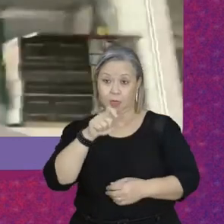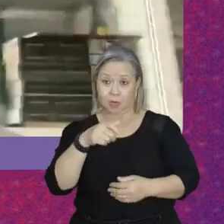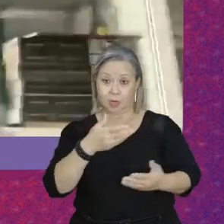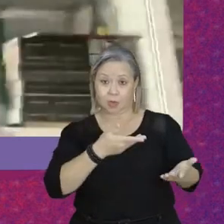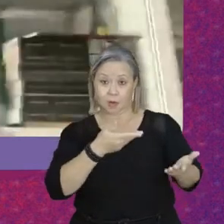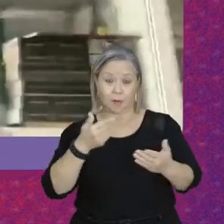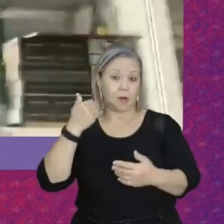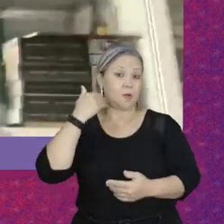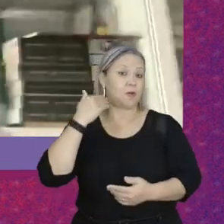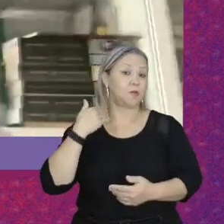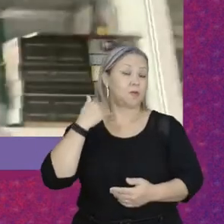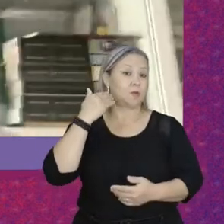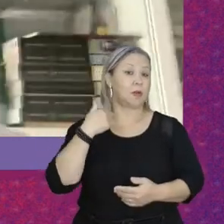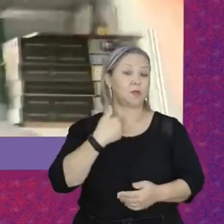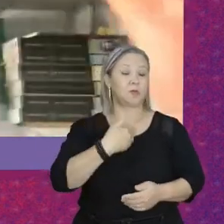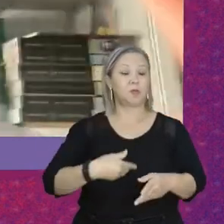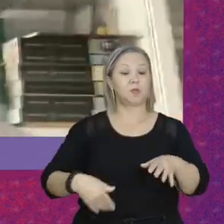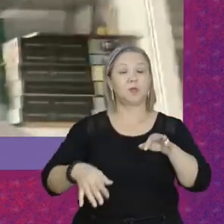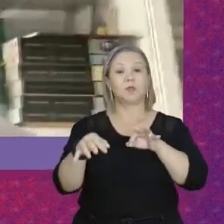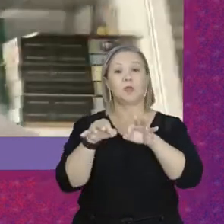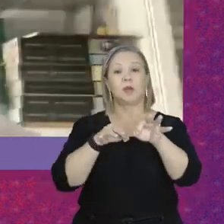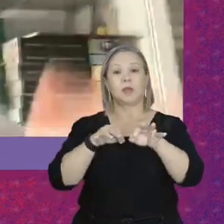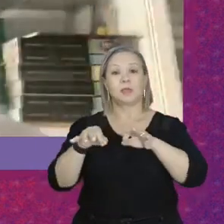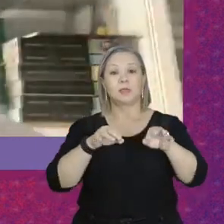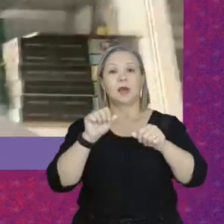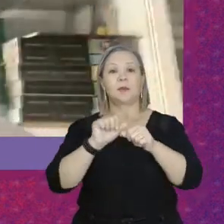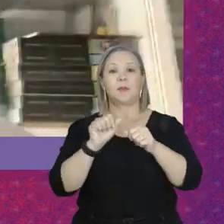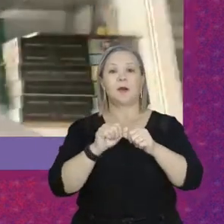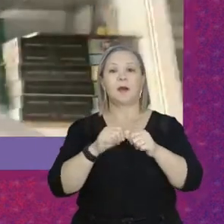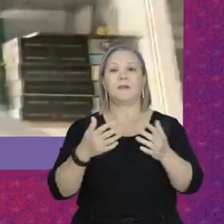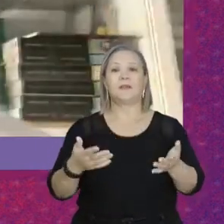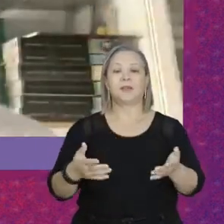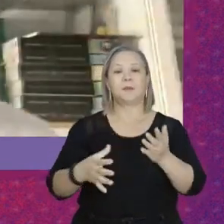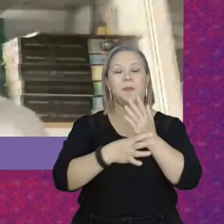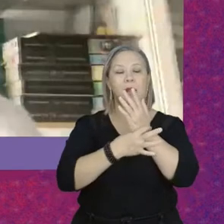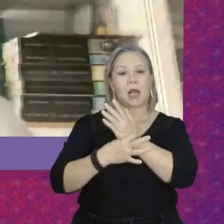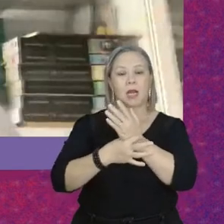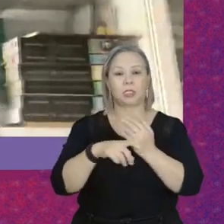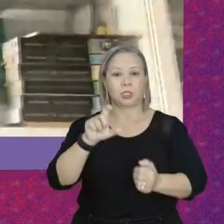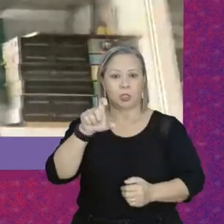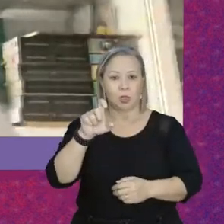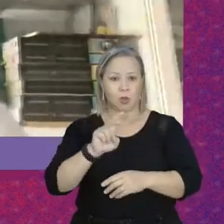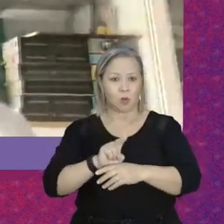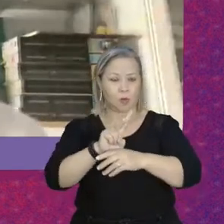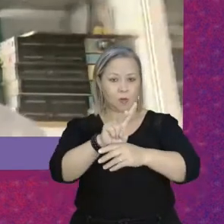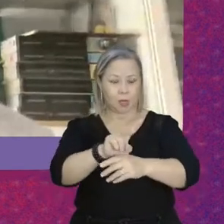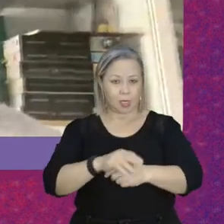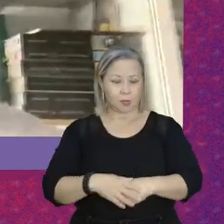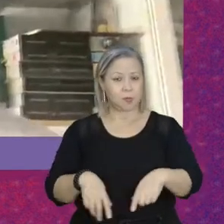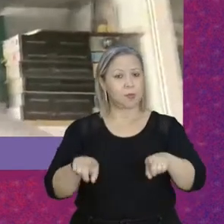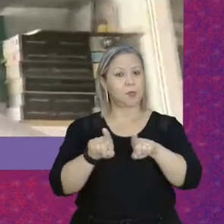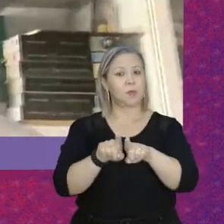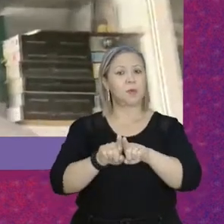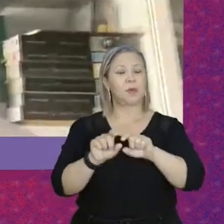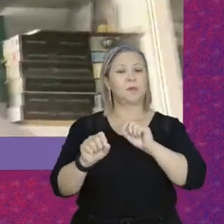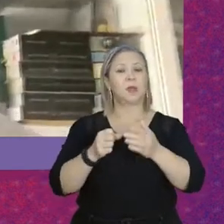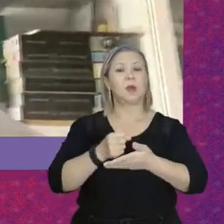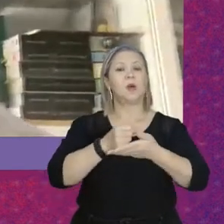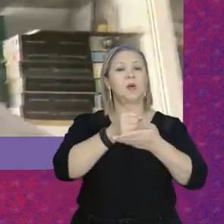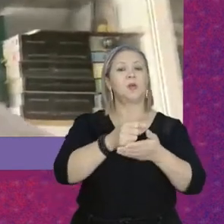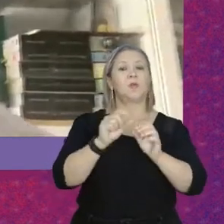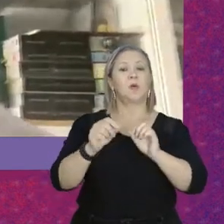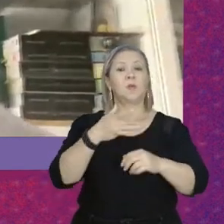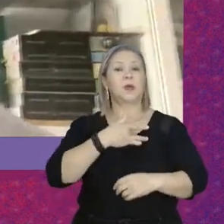bancos públicos a se organizar para fazer isso, para garantir o crédito, e, ao mesmo tempo, contribuiria para a saúde